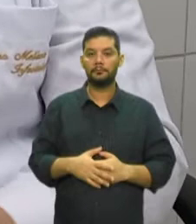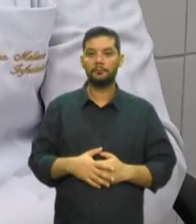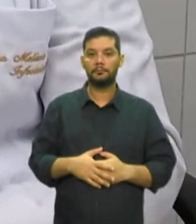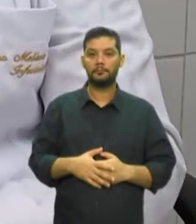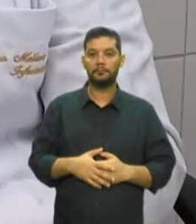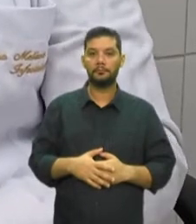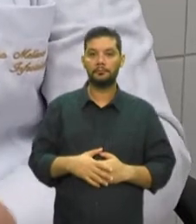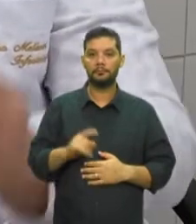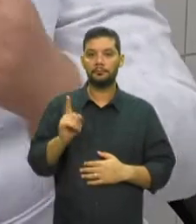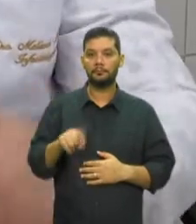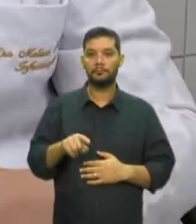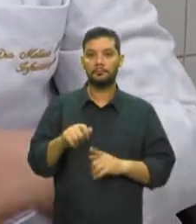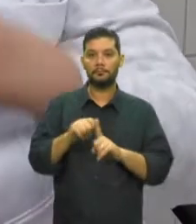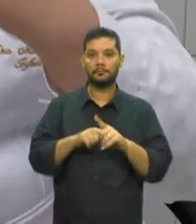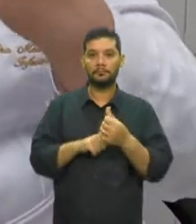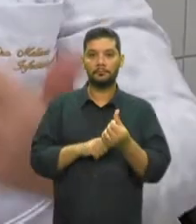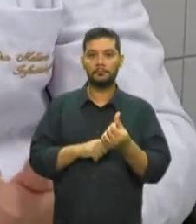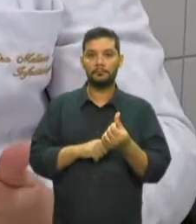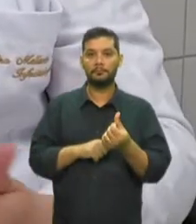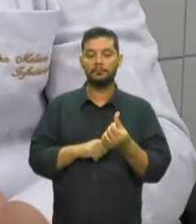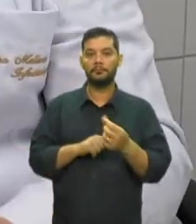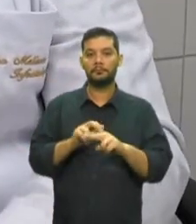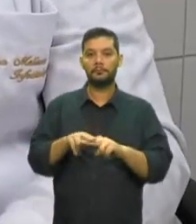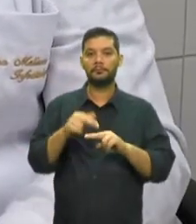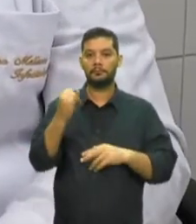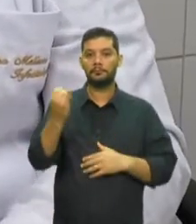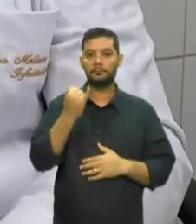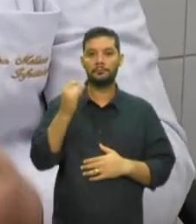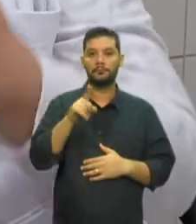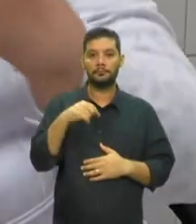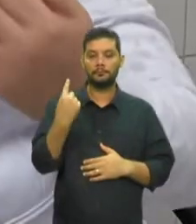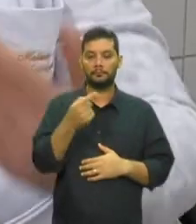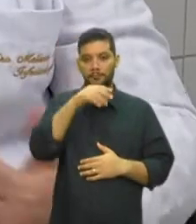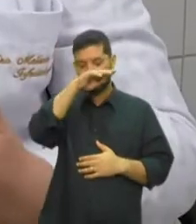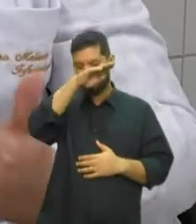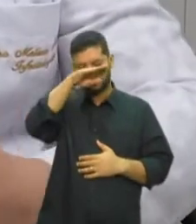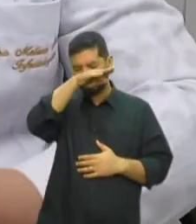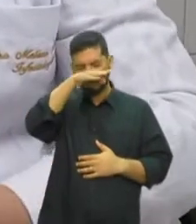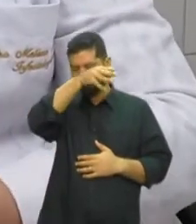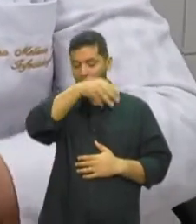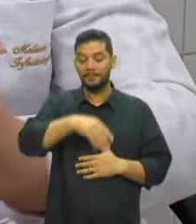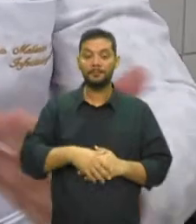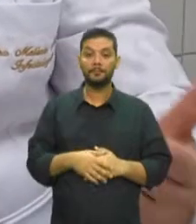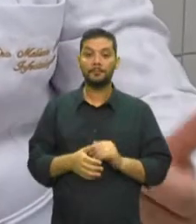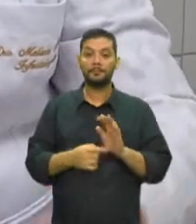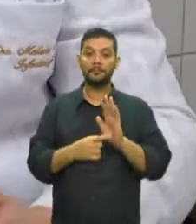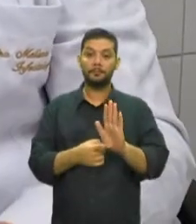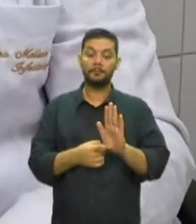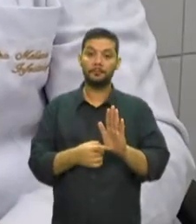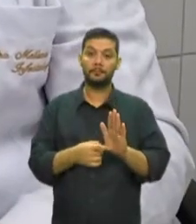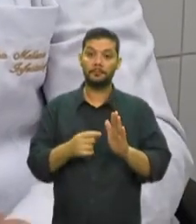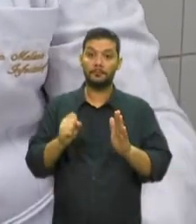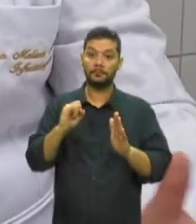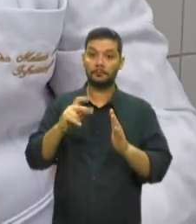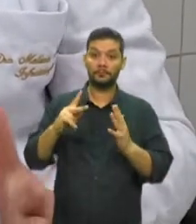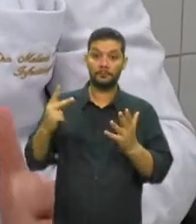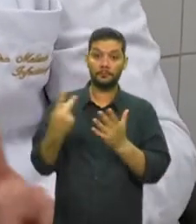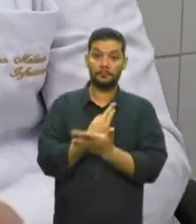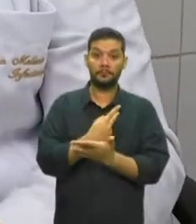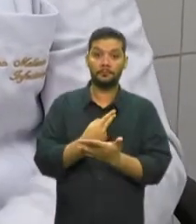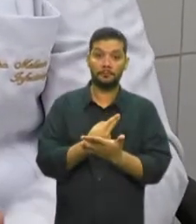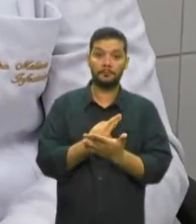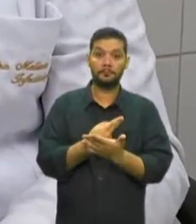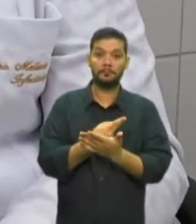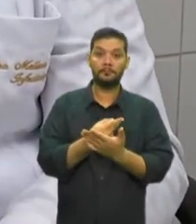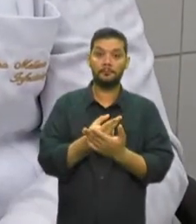são justamente os 6 meses. Então é importante a gente reacordar o sistema imunológico para que ele esteja preparado caso surjam